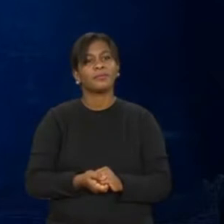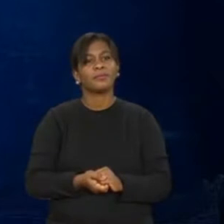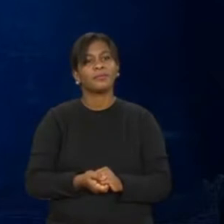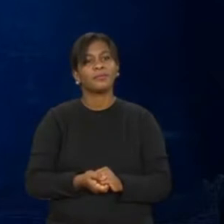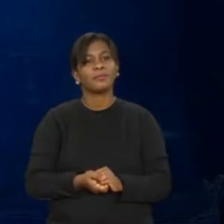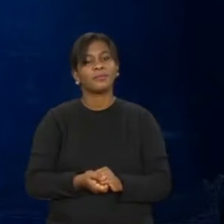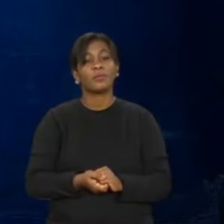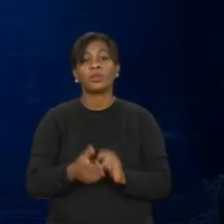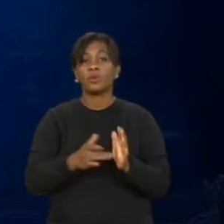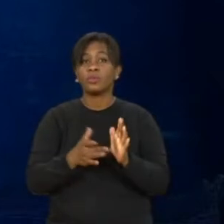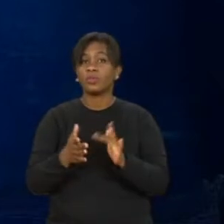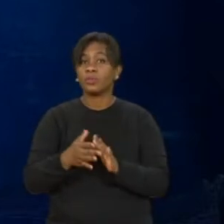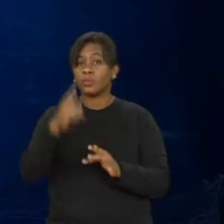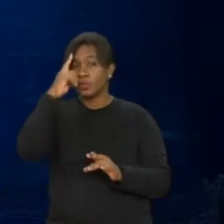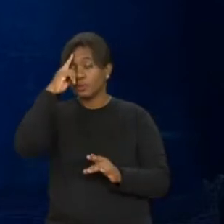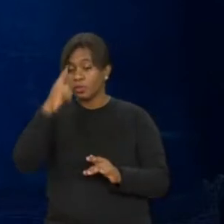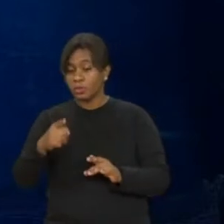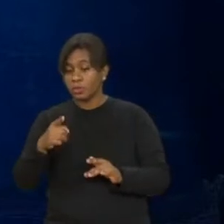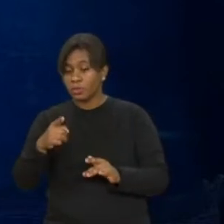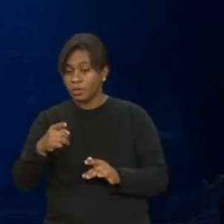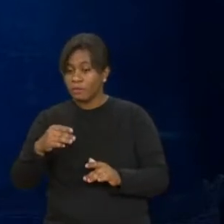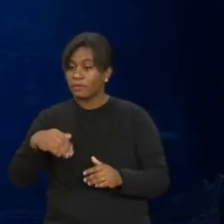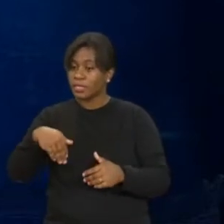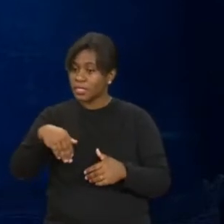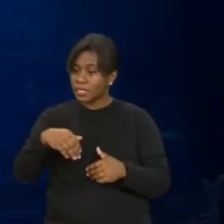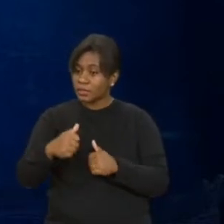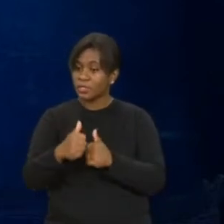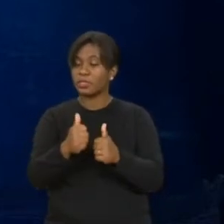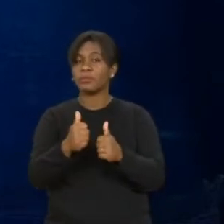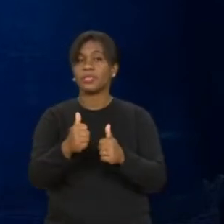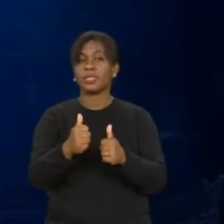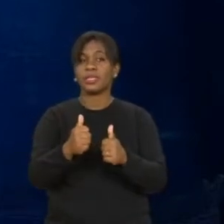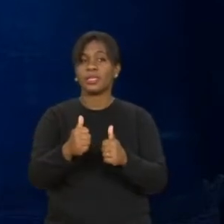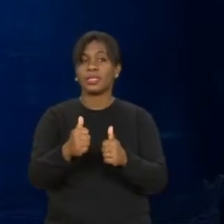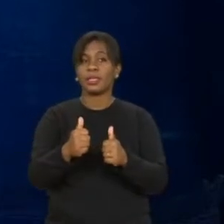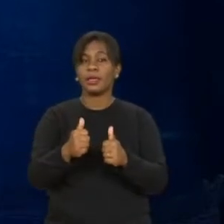bolsa, alforje ou sandálias, quer que ele pergunte aí?